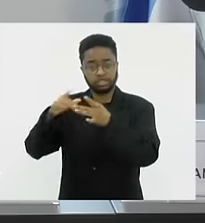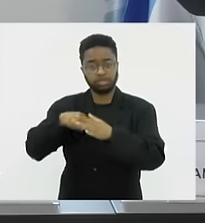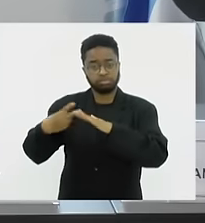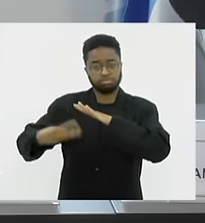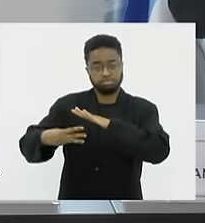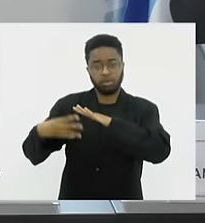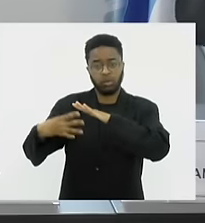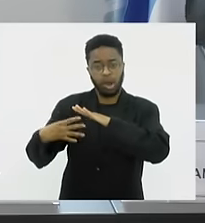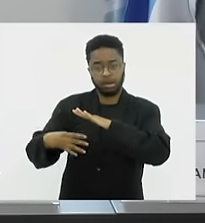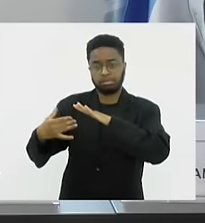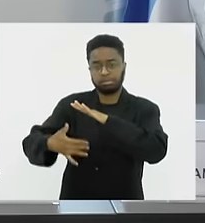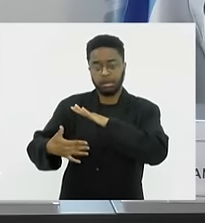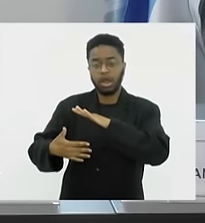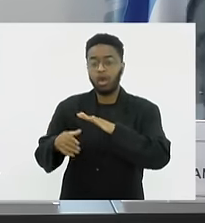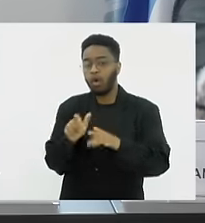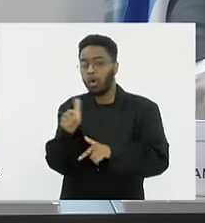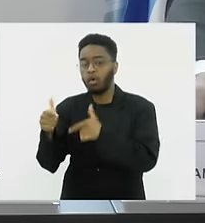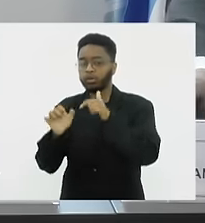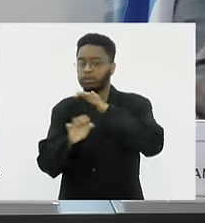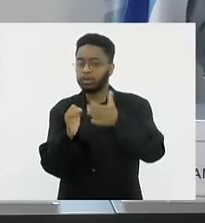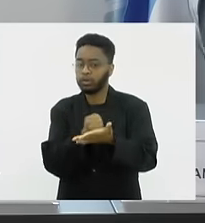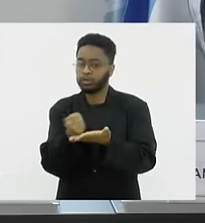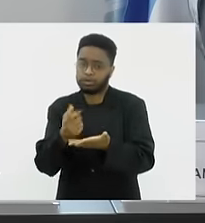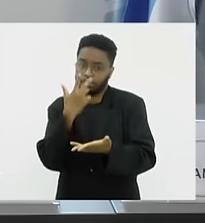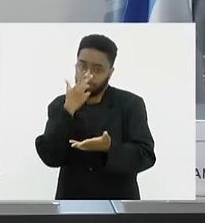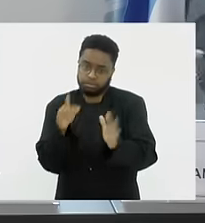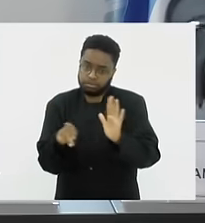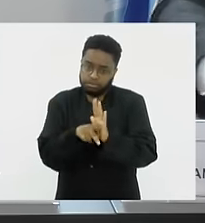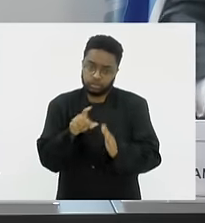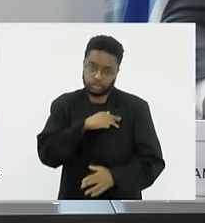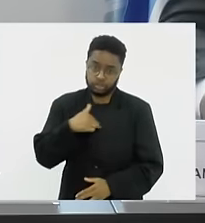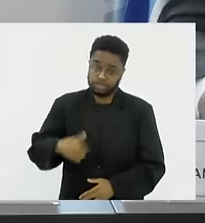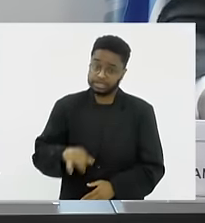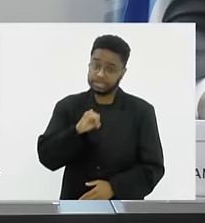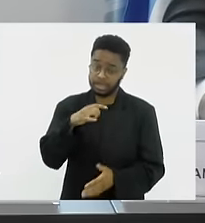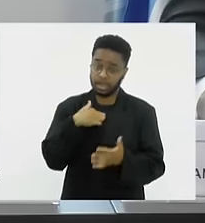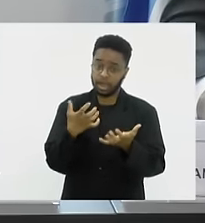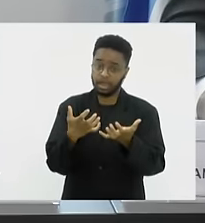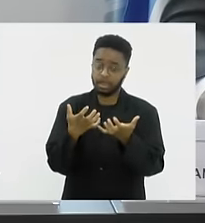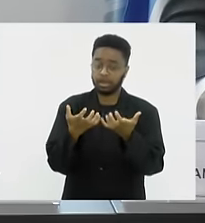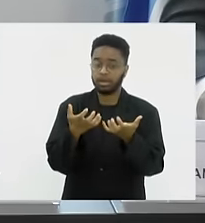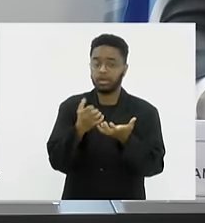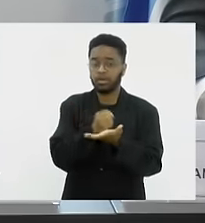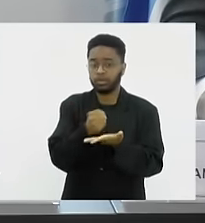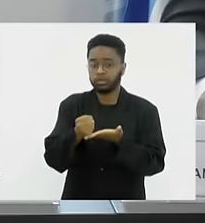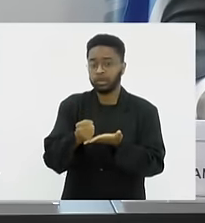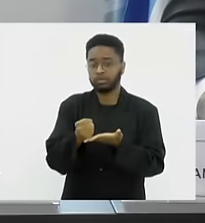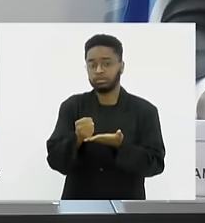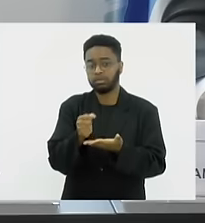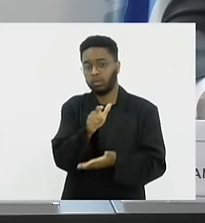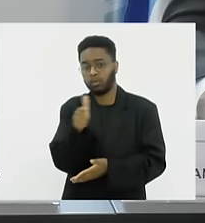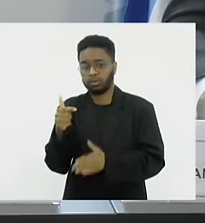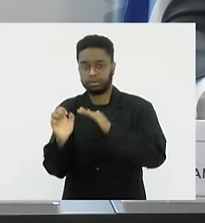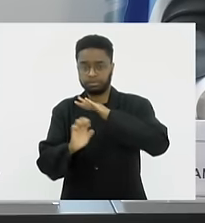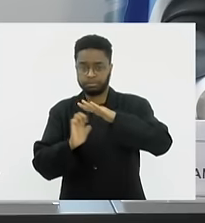pelo qual estou sendo contratado, é um negócio da China. Aliás, se o Detro quiser fechar um contrato com uma empresa de